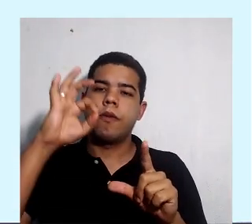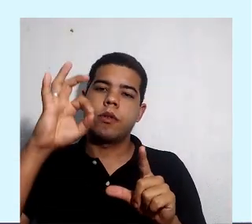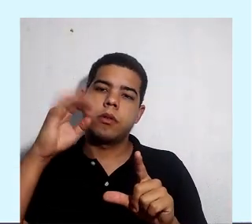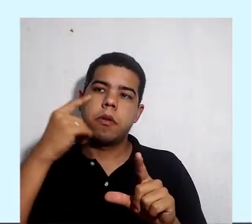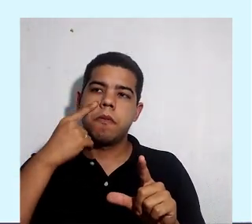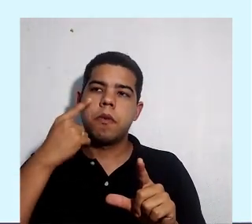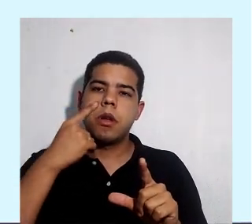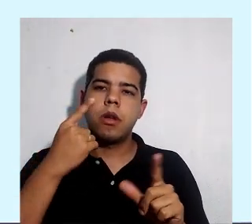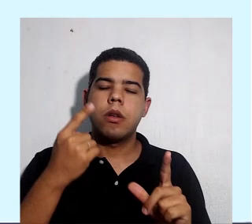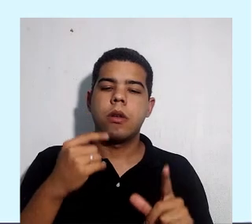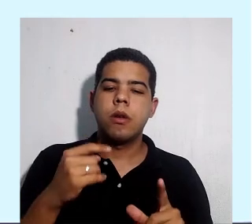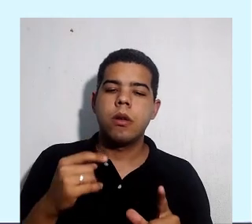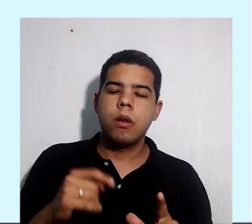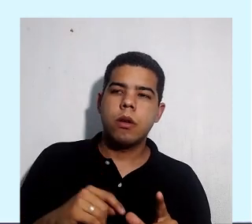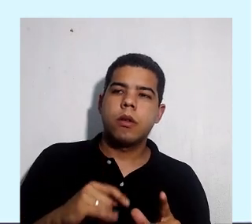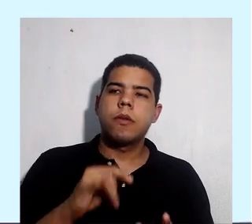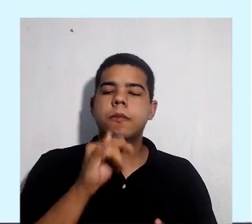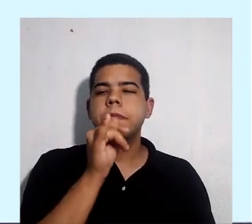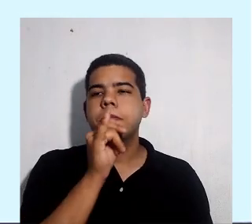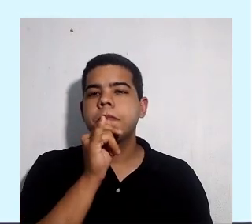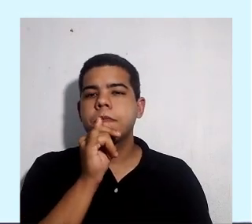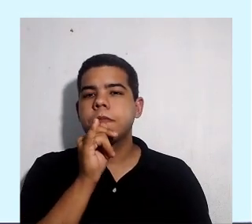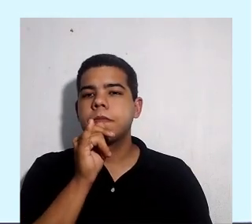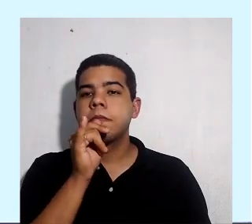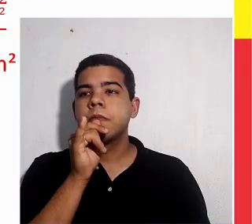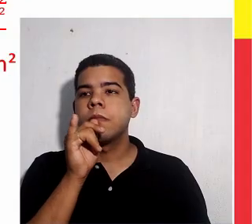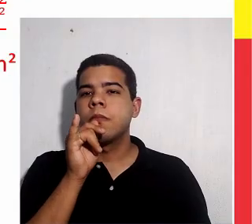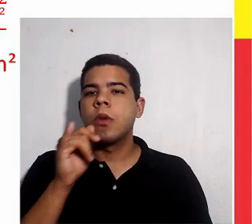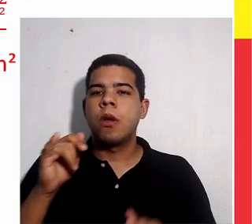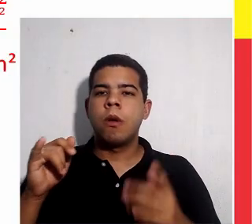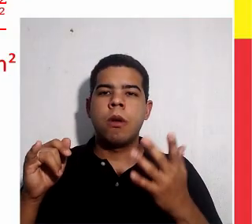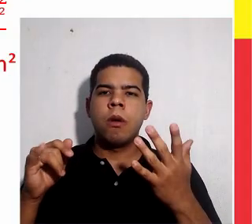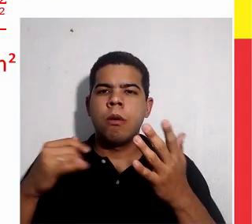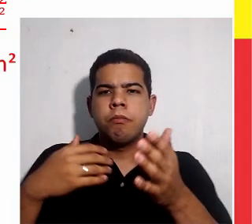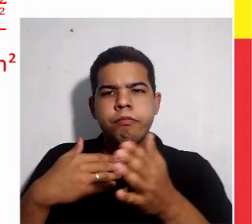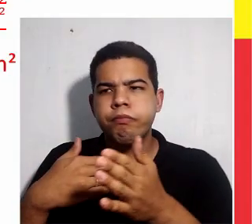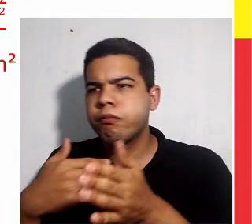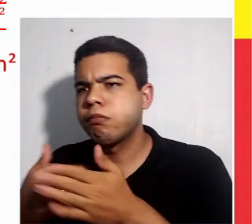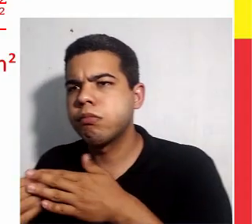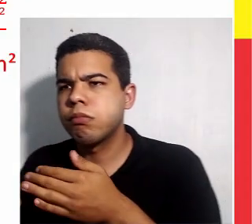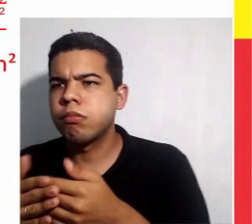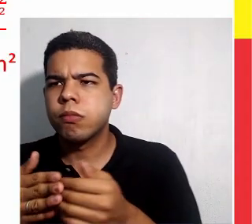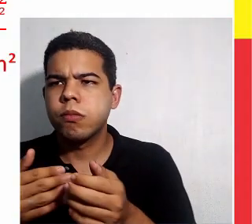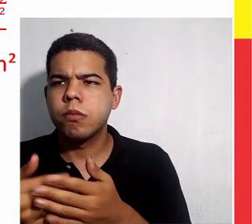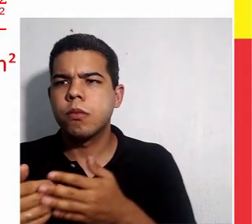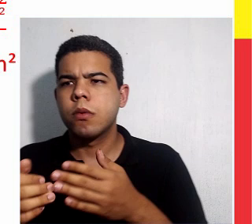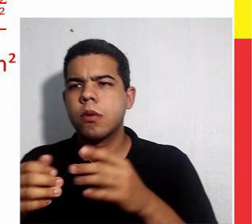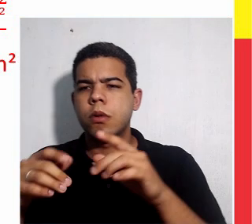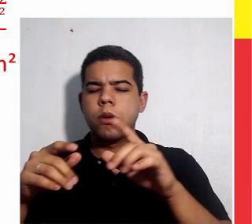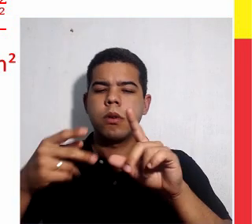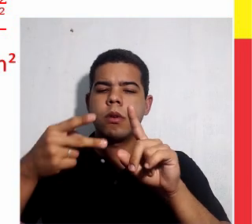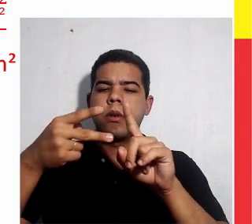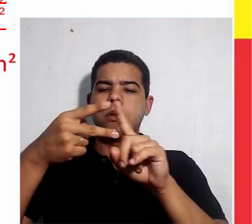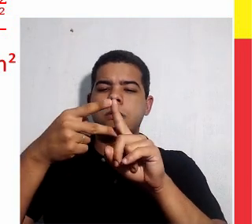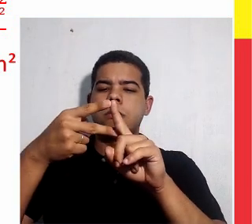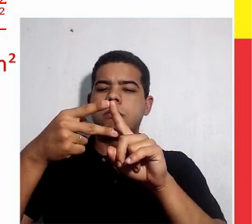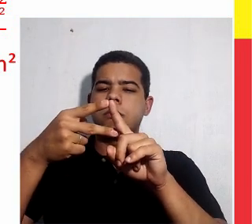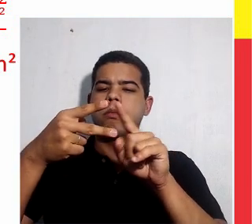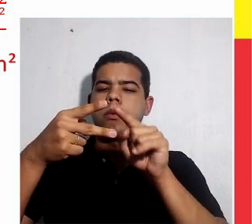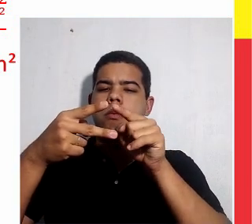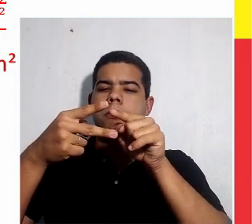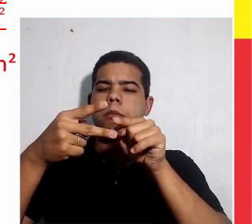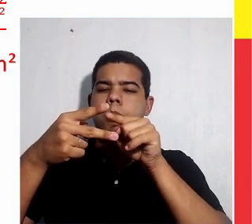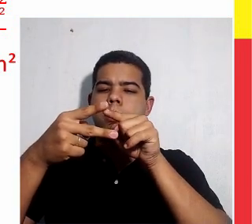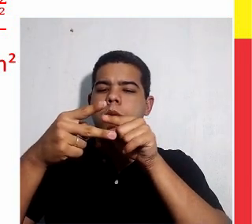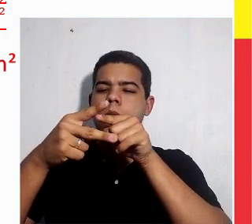com a base. Não entendi, professor. Observe aqui, em cada vértice do retângulo tem 90 graus. Então, aquele triângulo